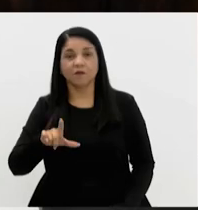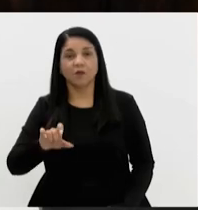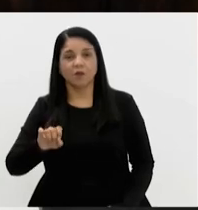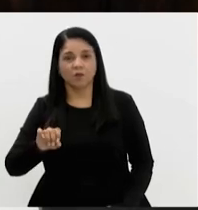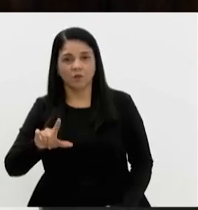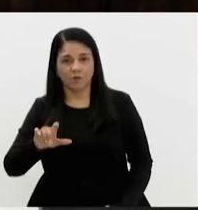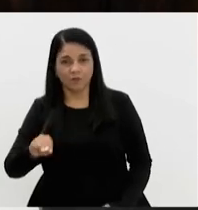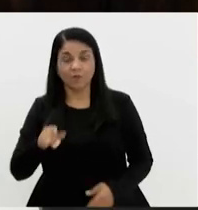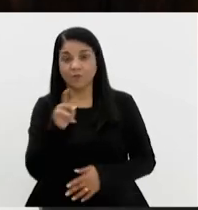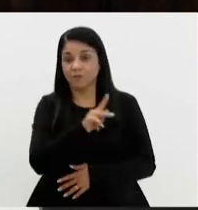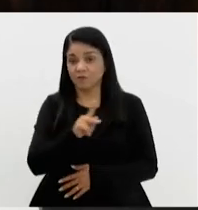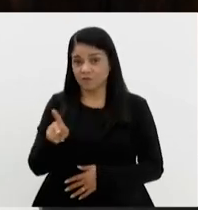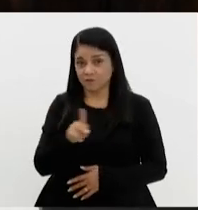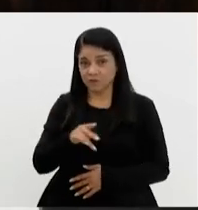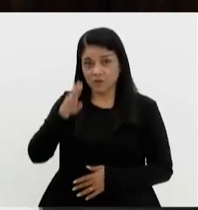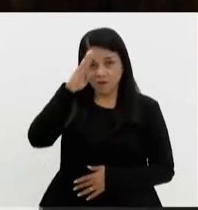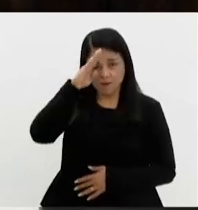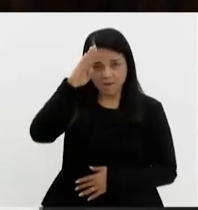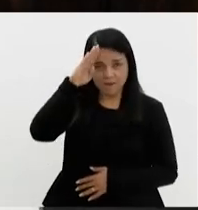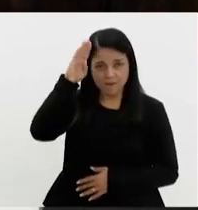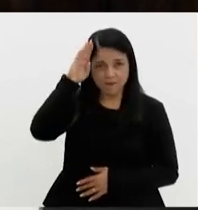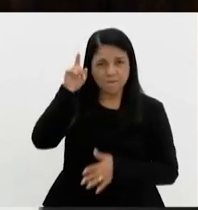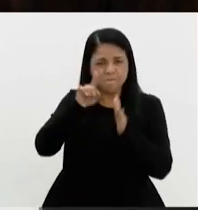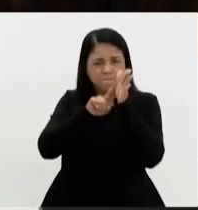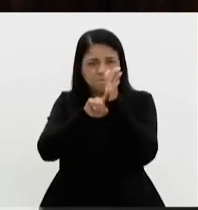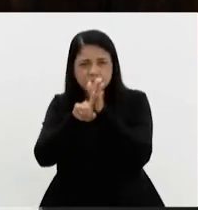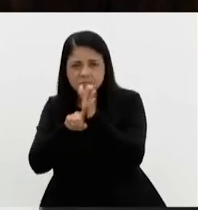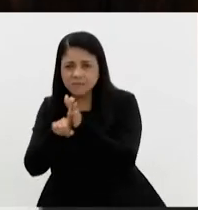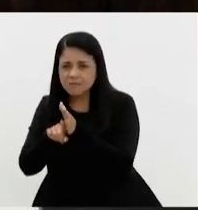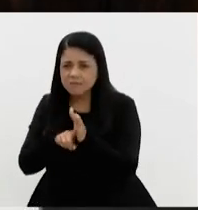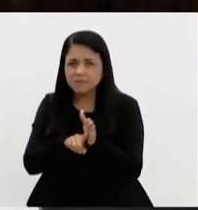professora acadêmica pesquisadora